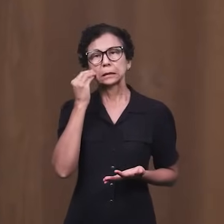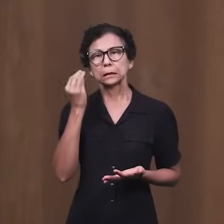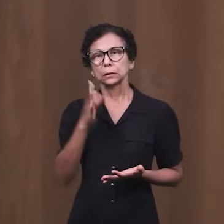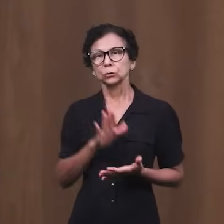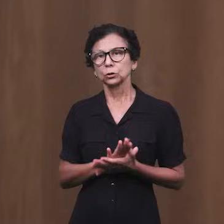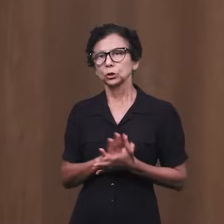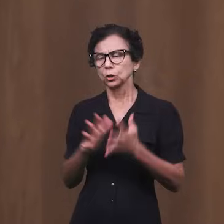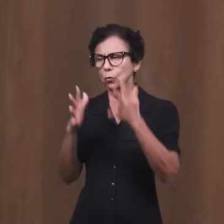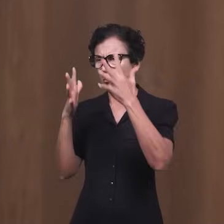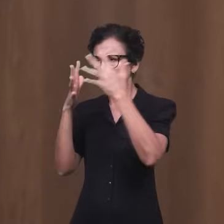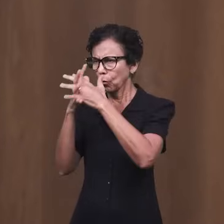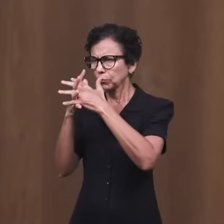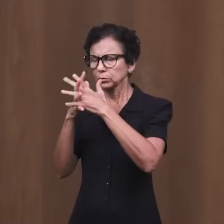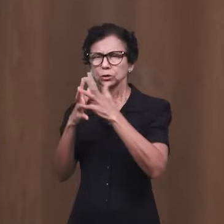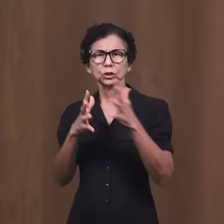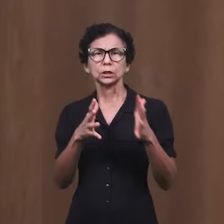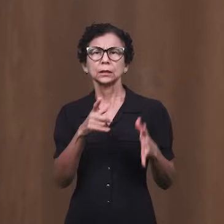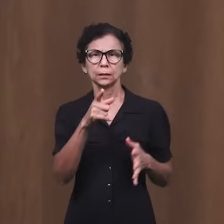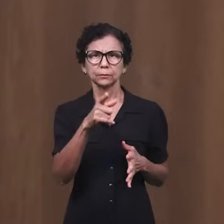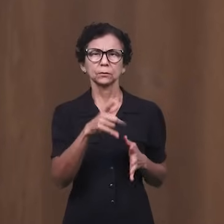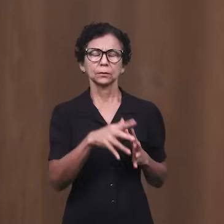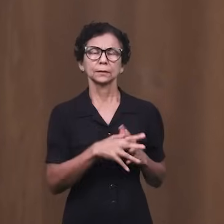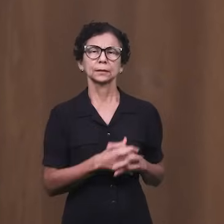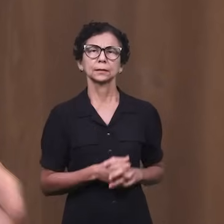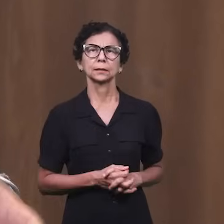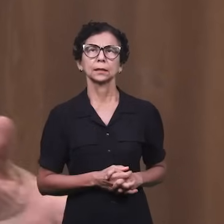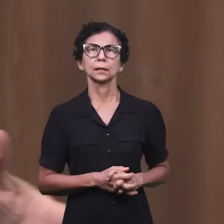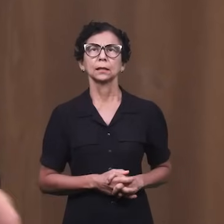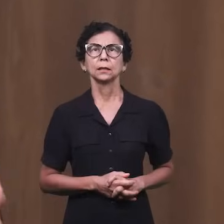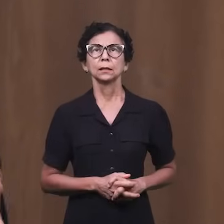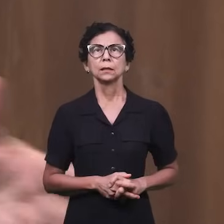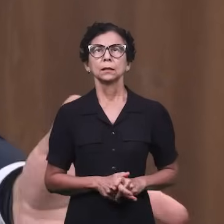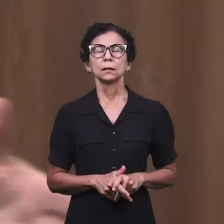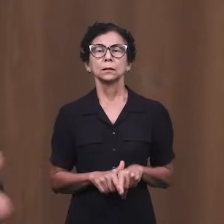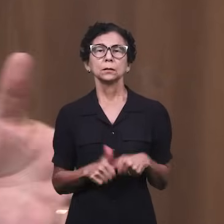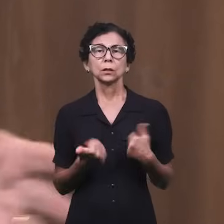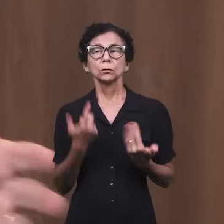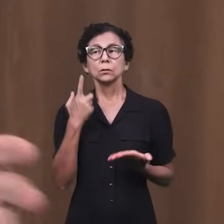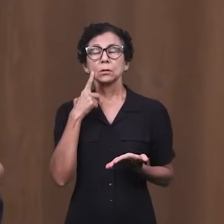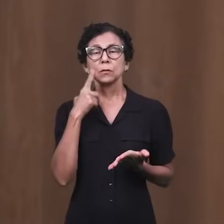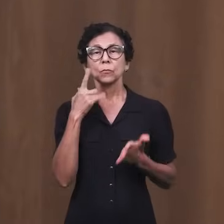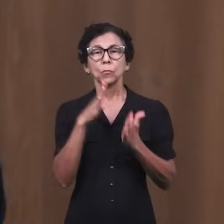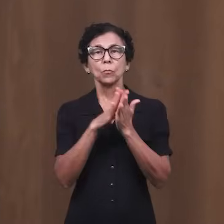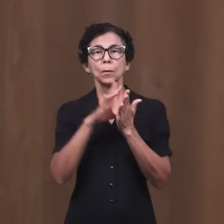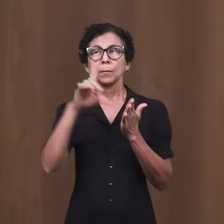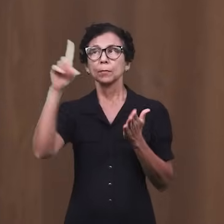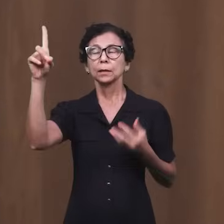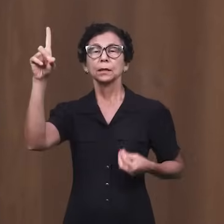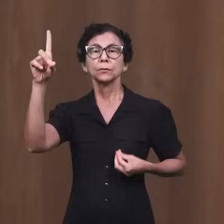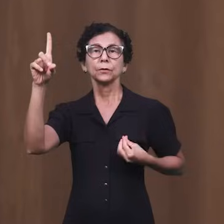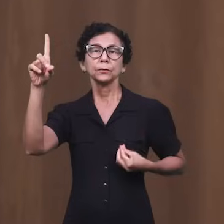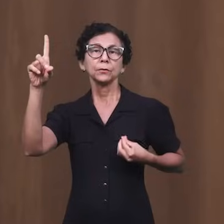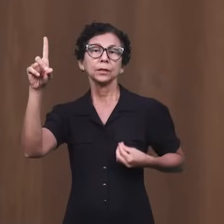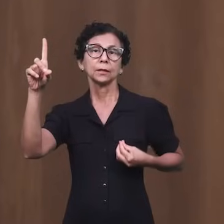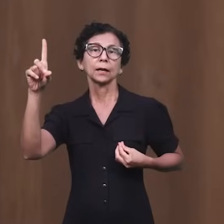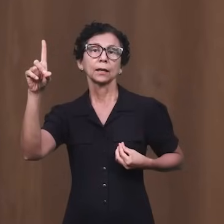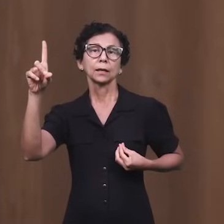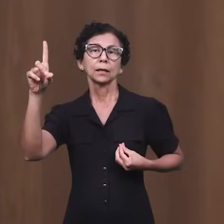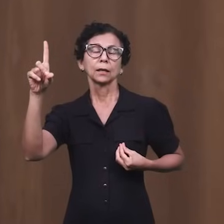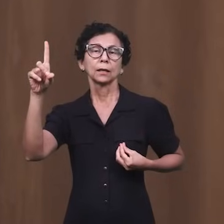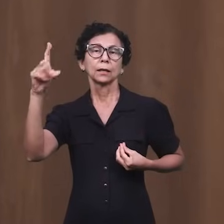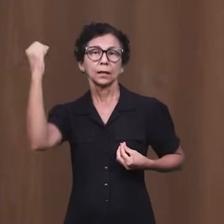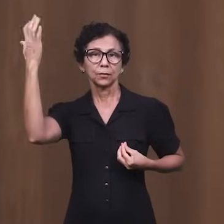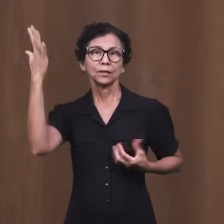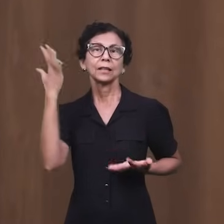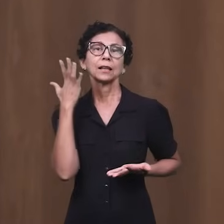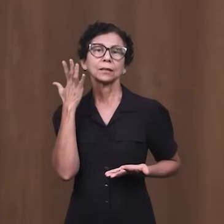ser não vai ser Palavra Viva o que vai vir vai ser Palavra da Vida alum sículo que vai ser colocado para você e aí foi colocado isso